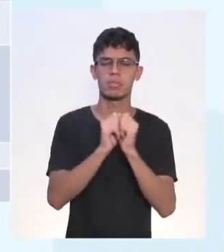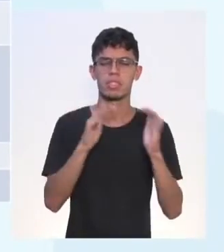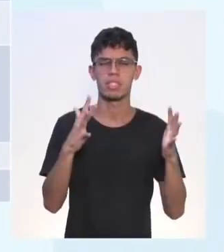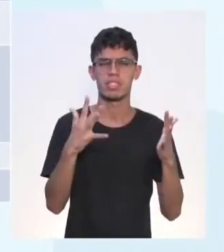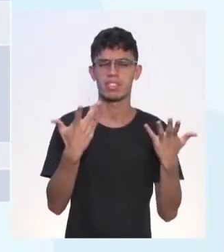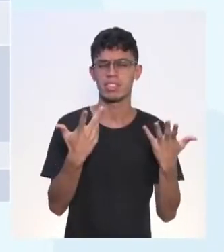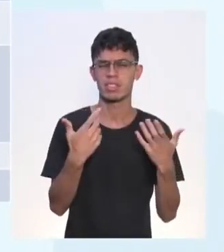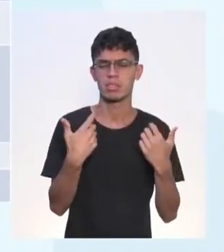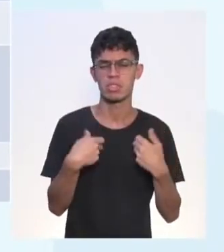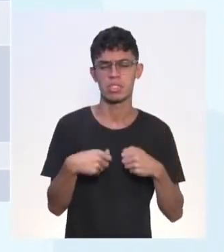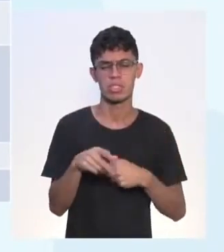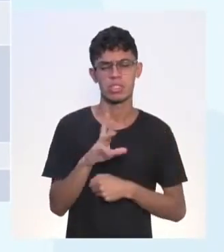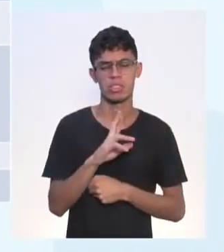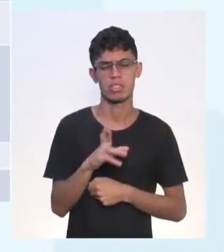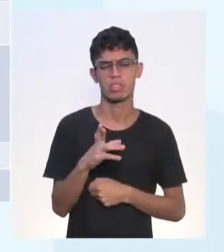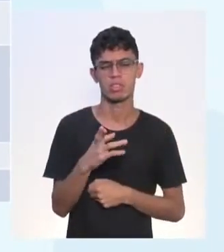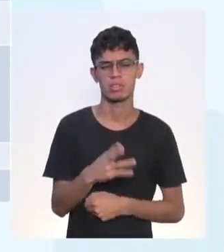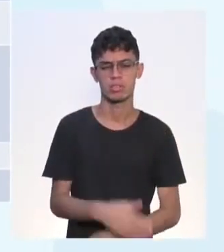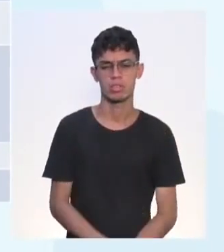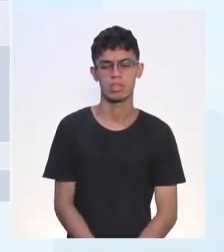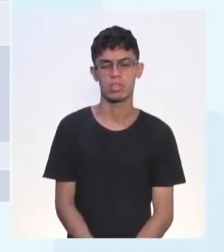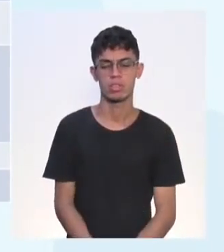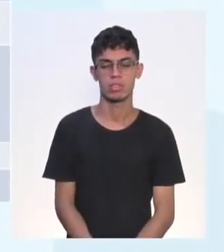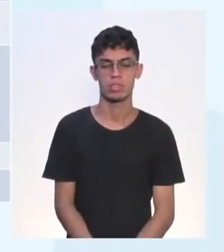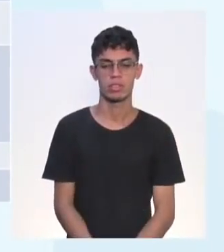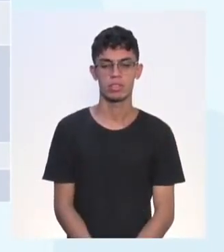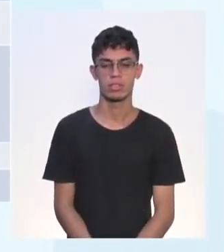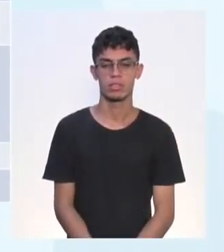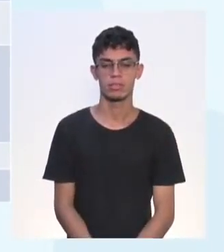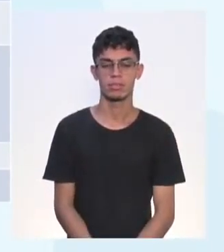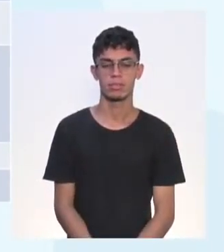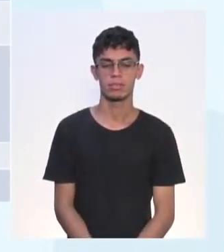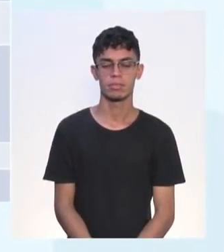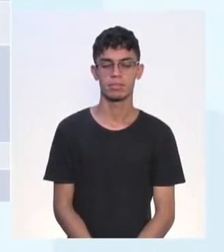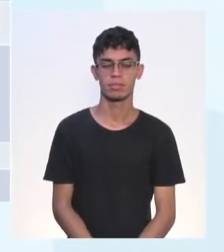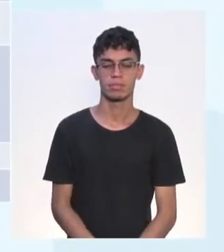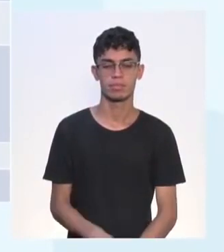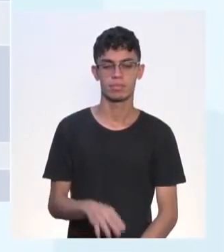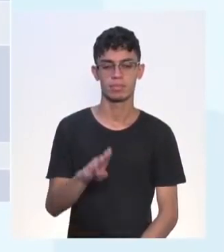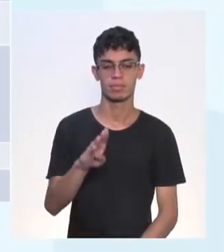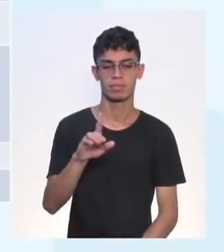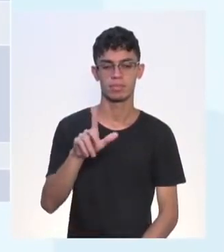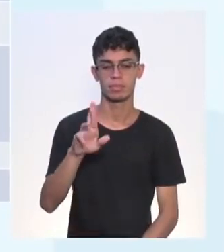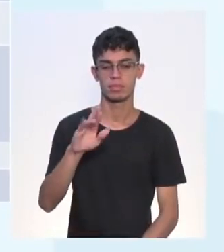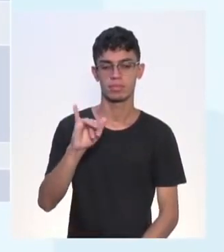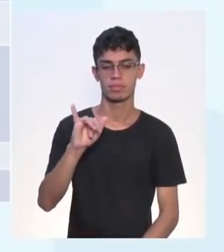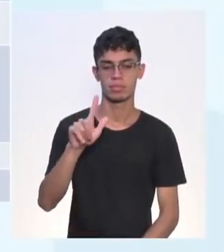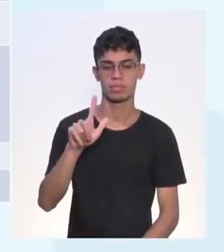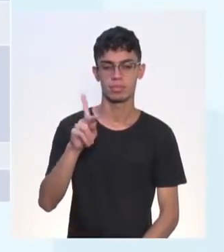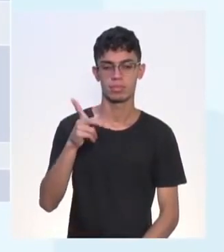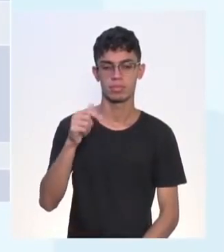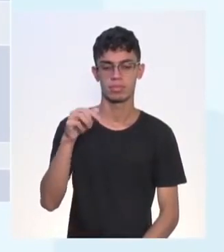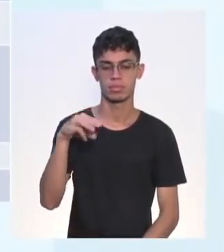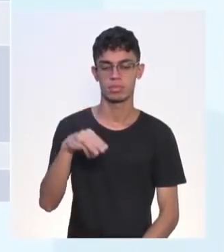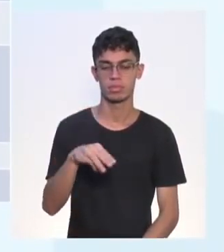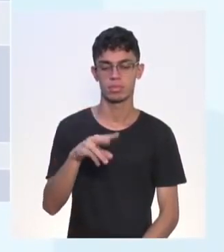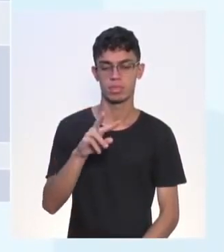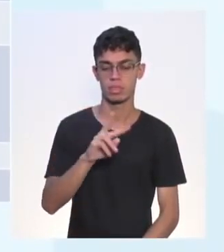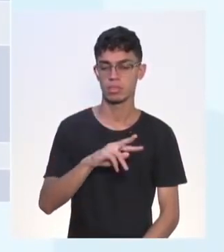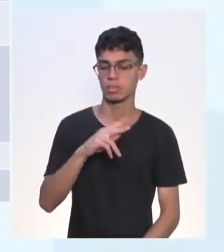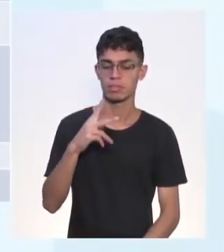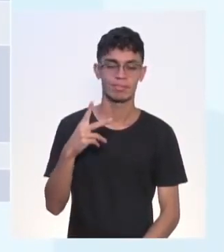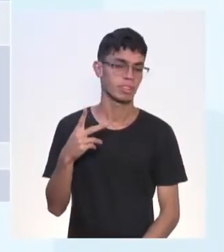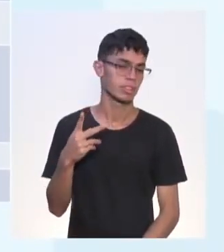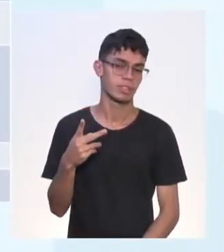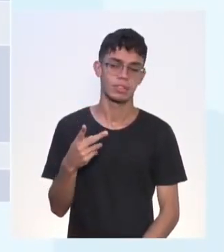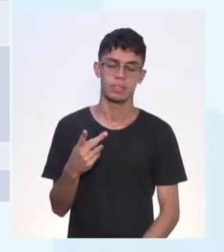necessário responder mais coisas sobre o verbo brilham? Já colocaram aqui, que ele é um verbo intransitivo. Verbo intransitivo, porque